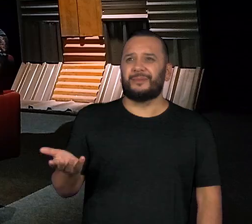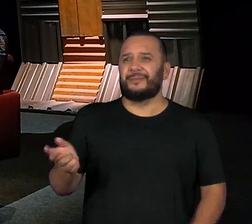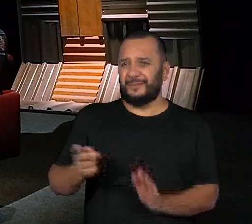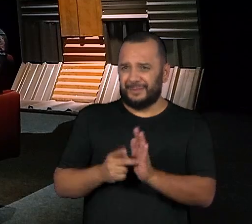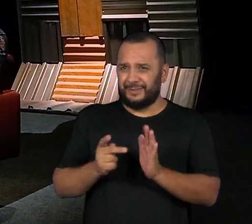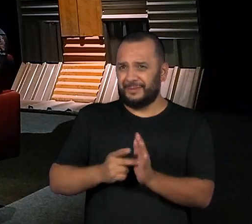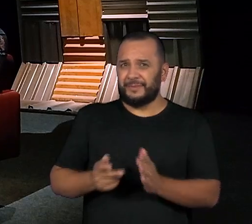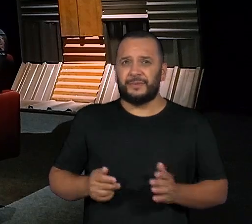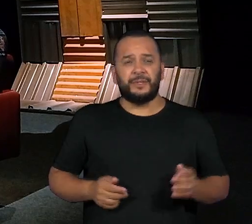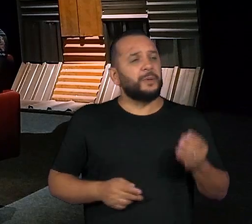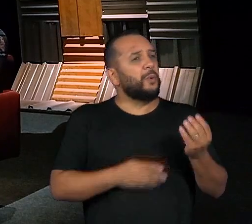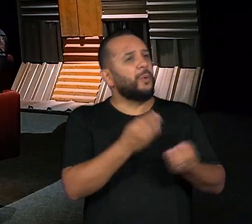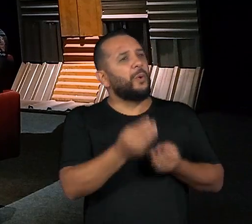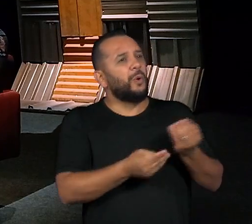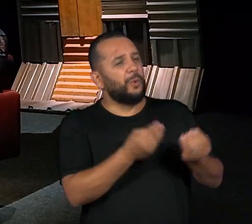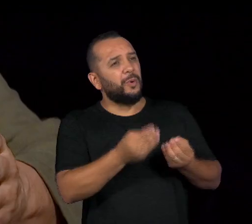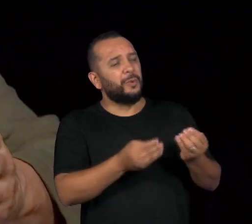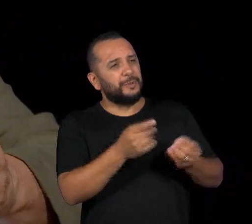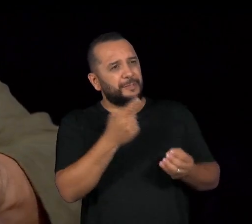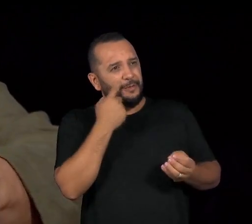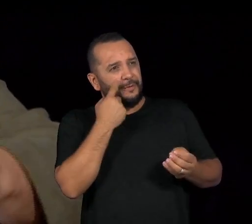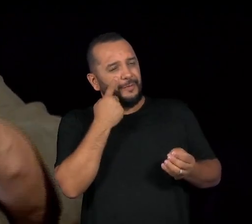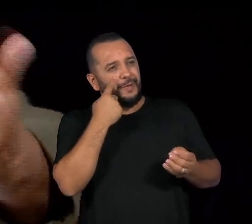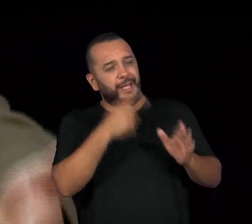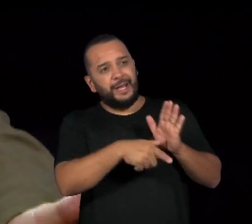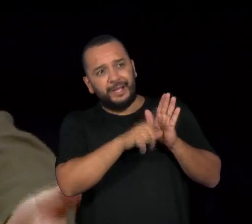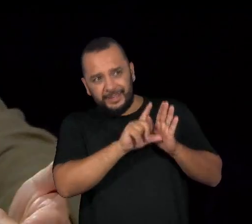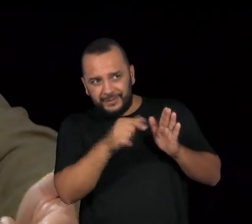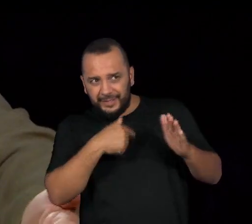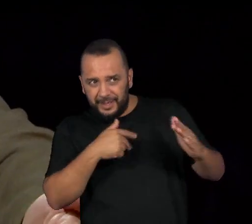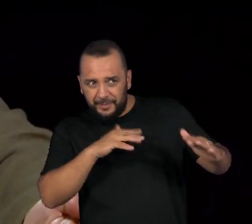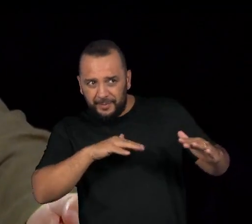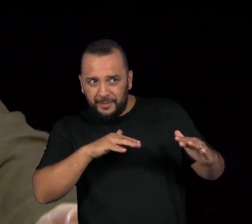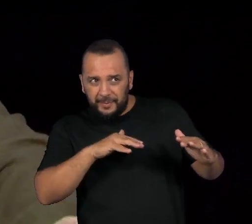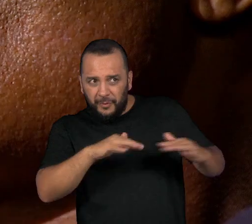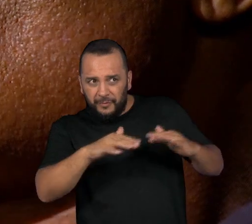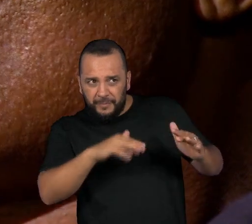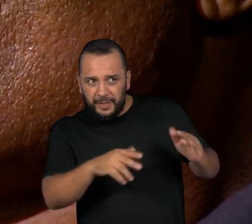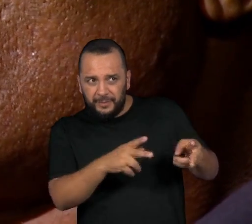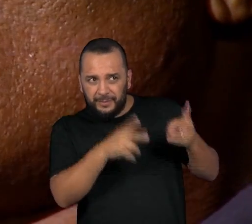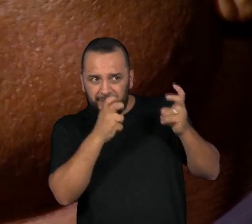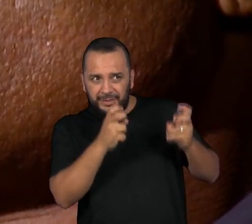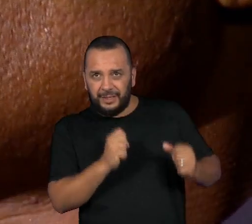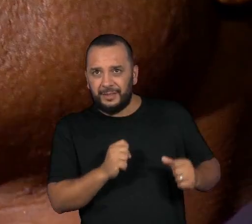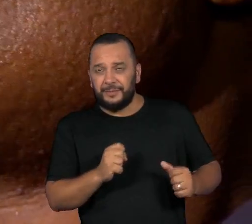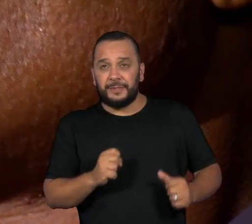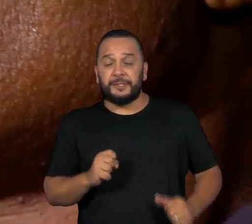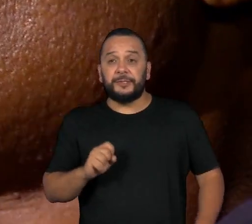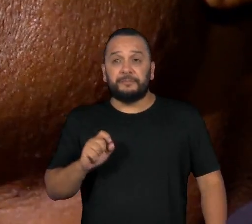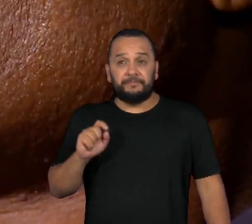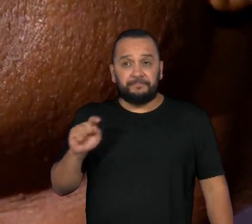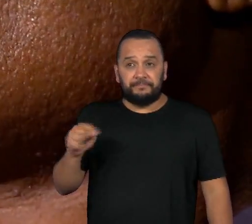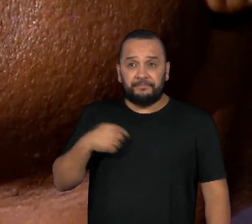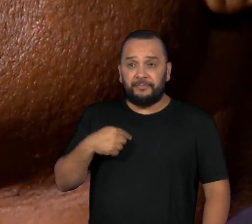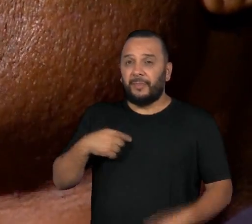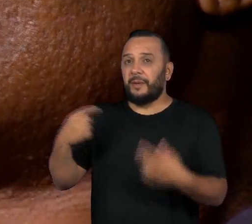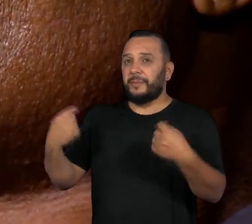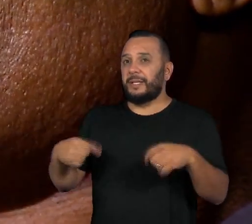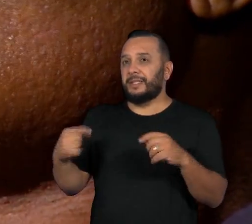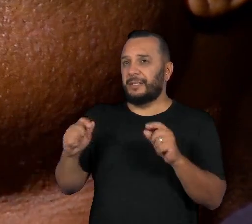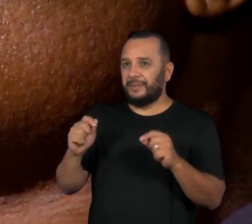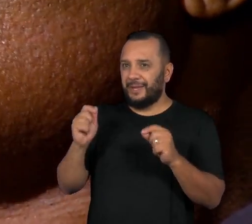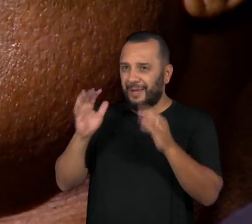né? E como que se faz para ver antes? Você tem que perceber o movimento antes dele começar? O que você precisa fazer é você